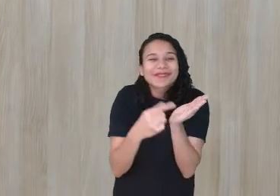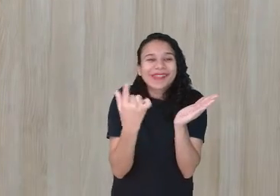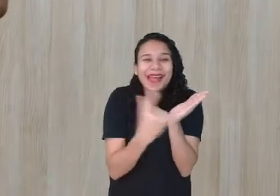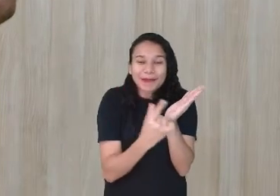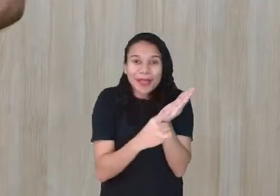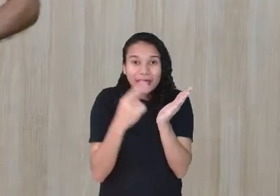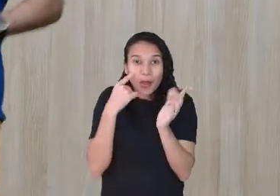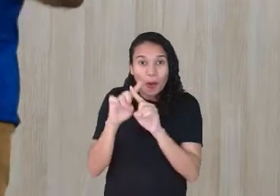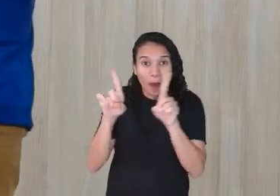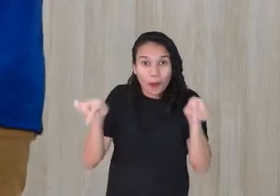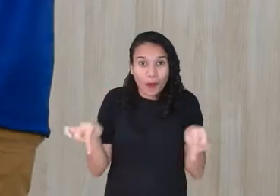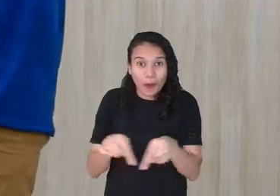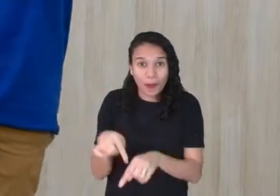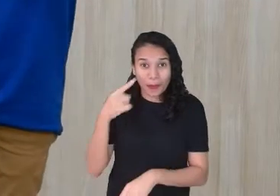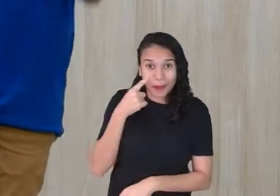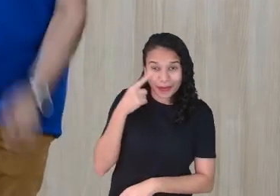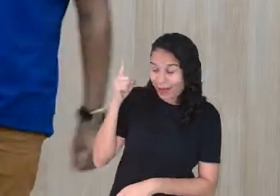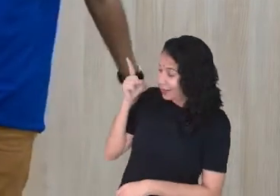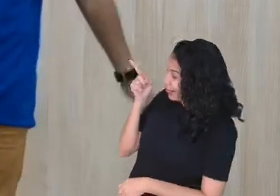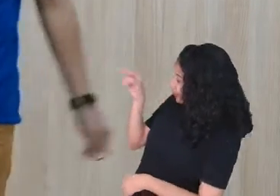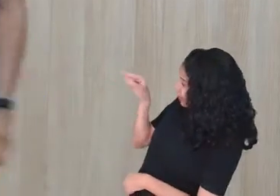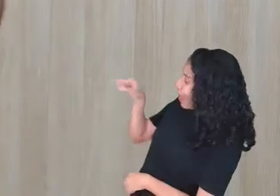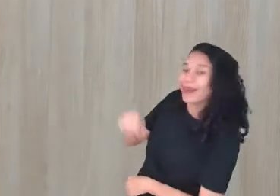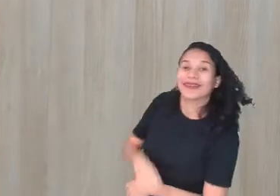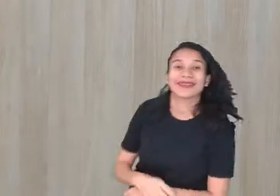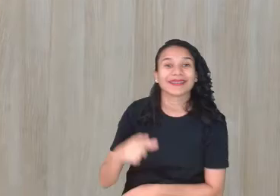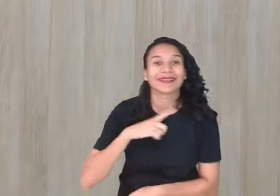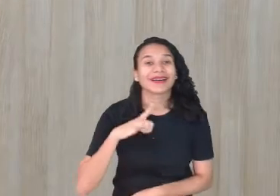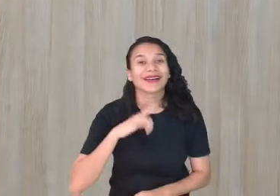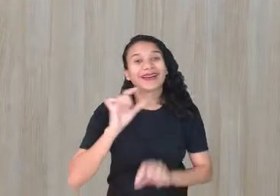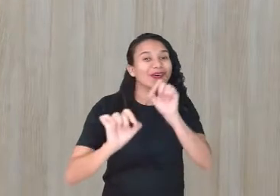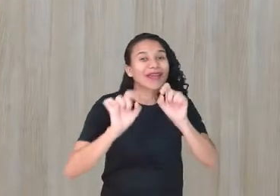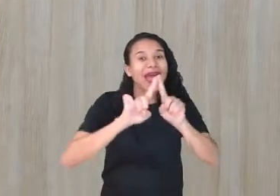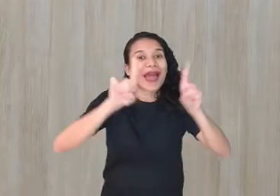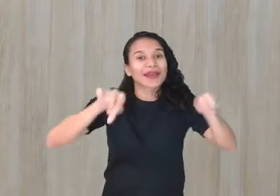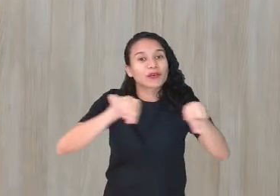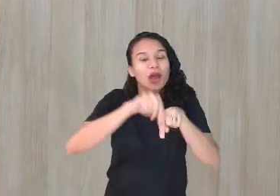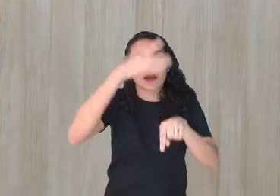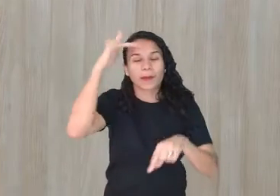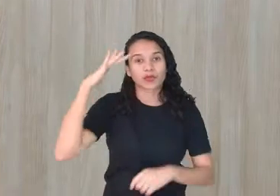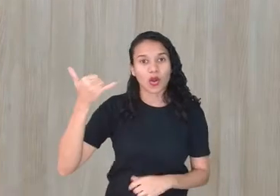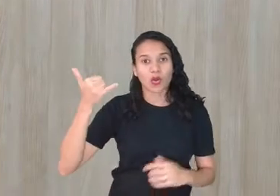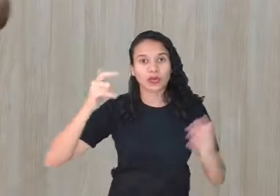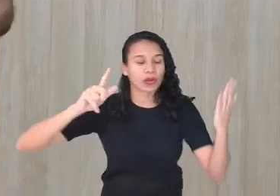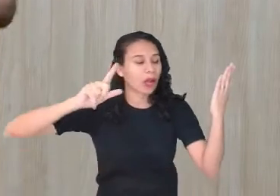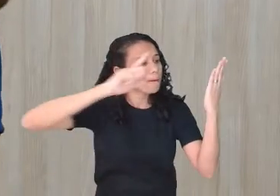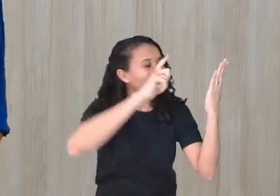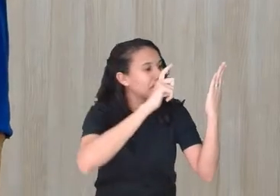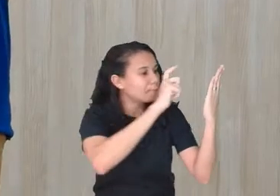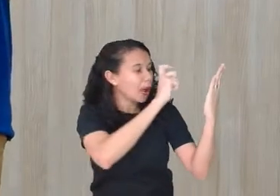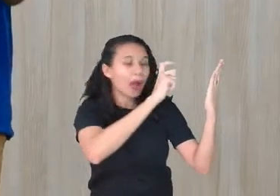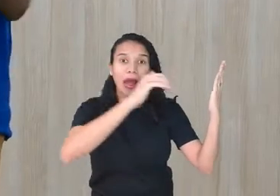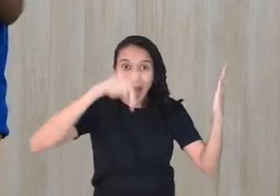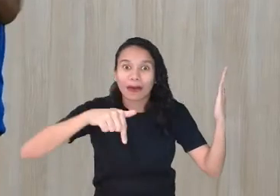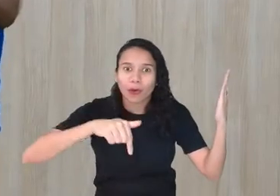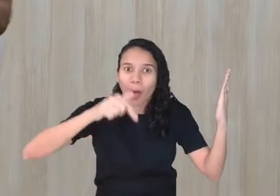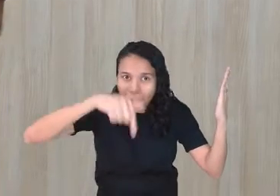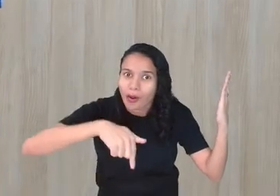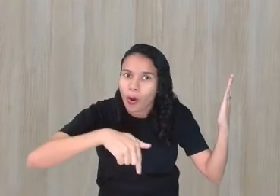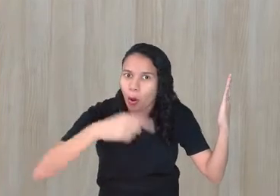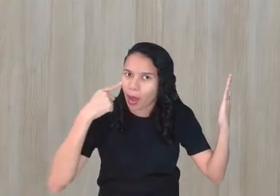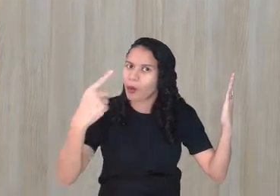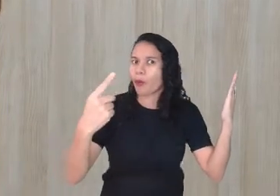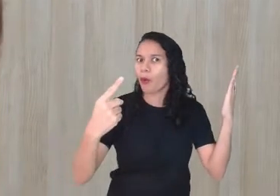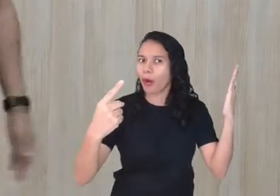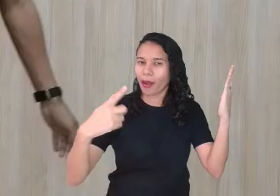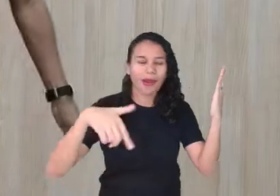aplicativo. Bota aí, meu querido QR Code. Exatamente, temos aqui ó, o QR Code. Você vai botar sua câmera do celular agora. Exatamente, estou